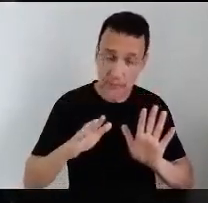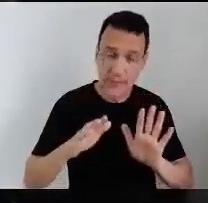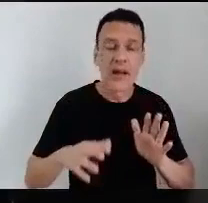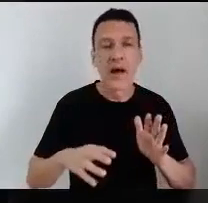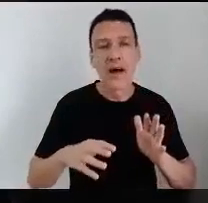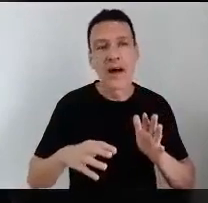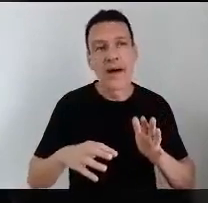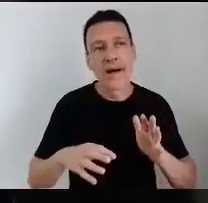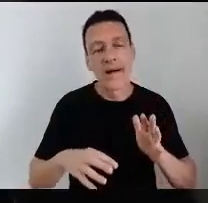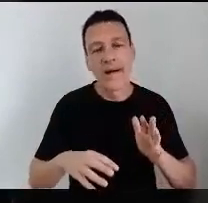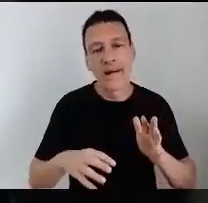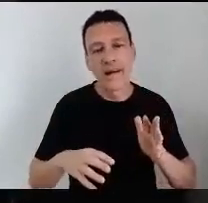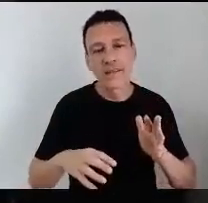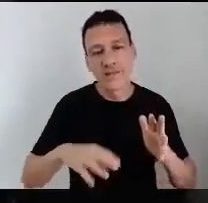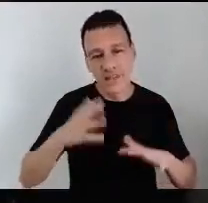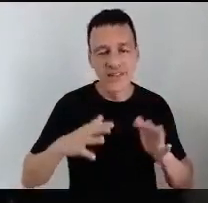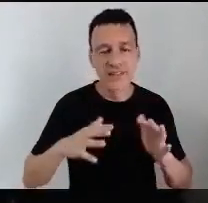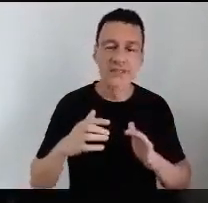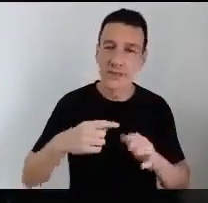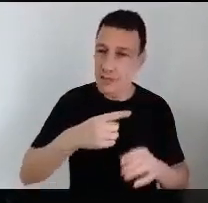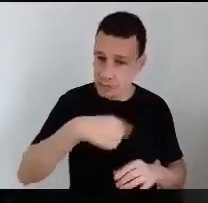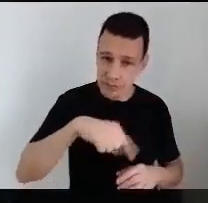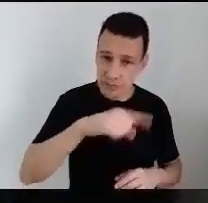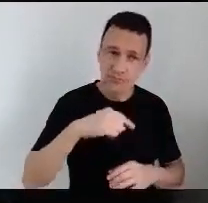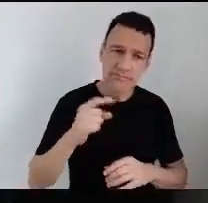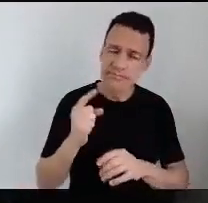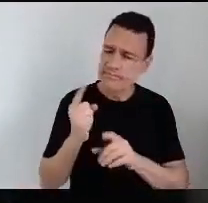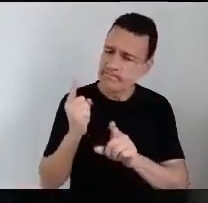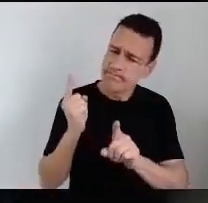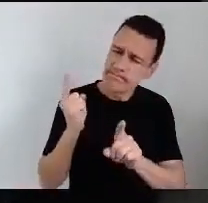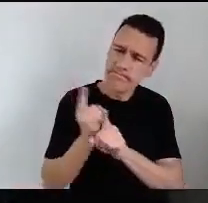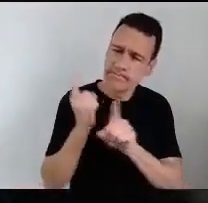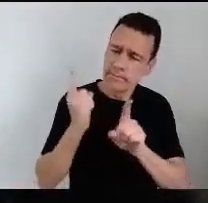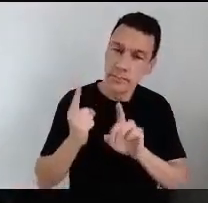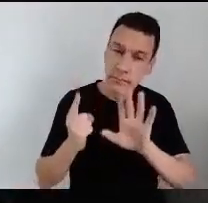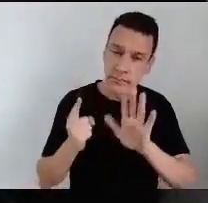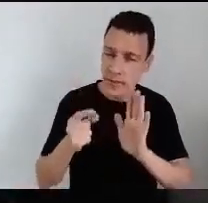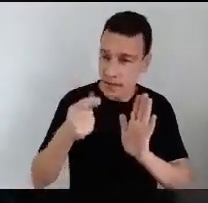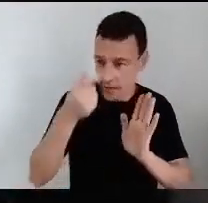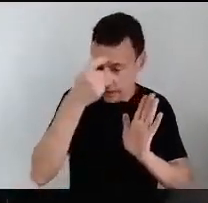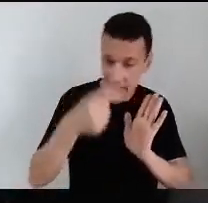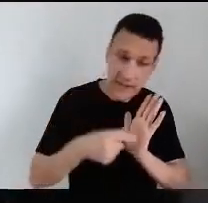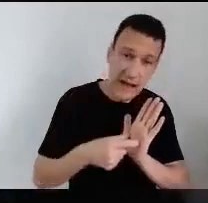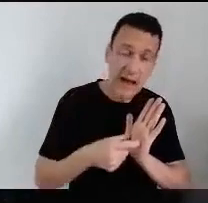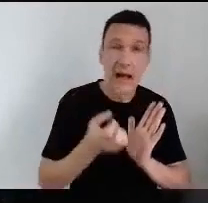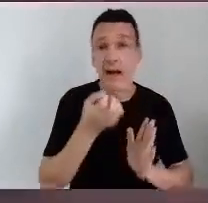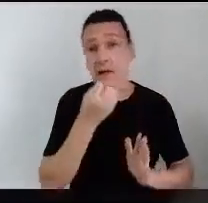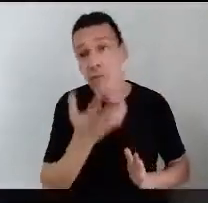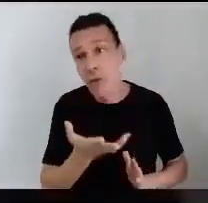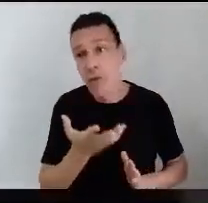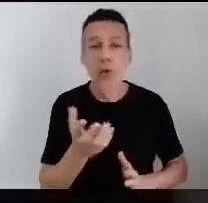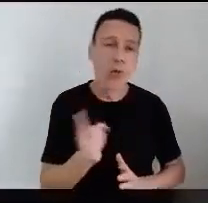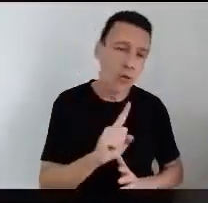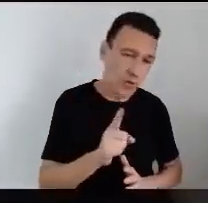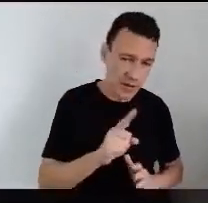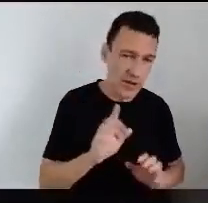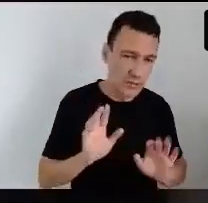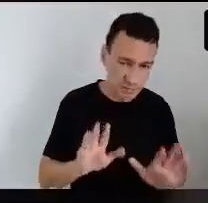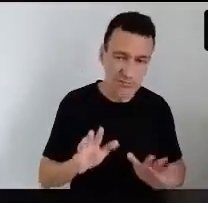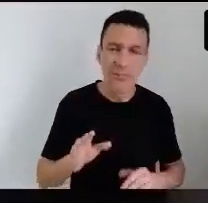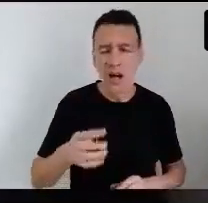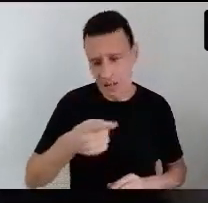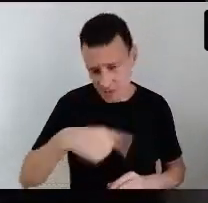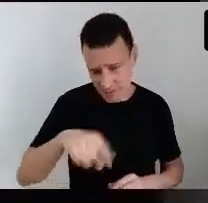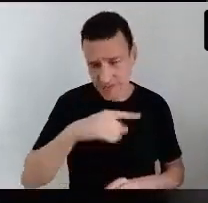determinar de antemão quão bom aquela IA tá, né? Vamos dizer assim, o pessoal que manja de IA aqui, a gente vê a acurácia, vê várias métricas, recall, precision,